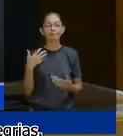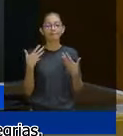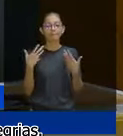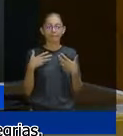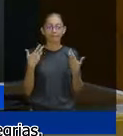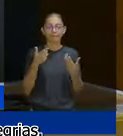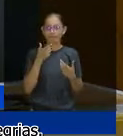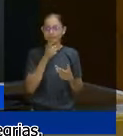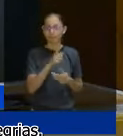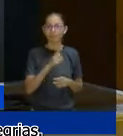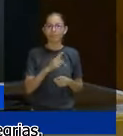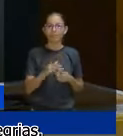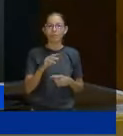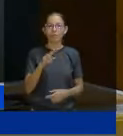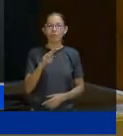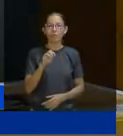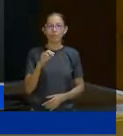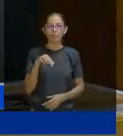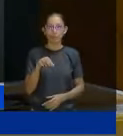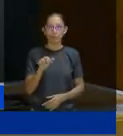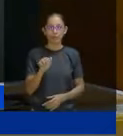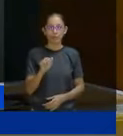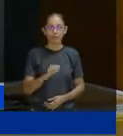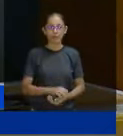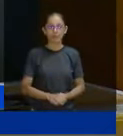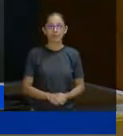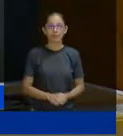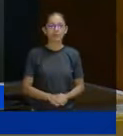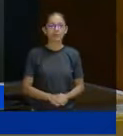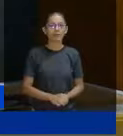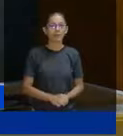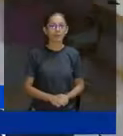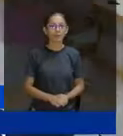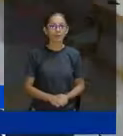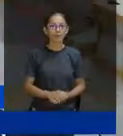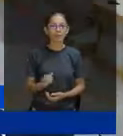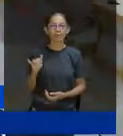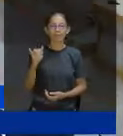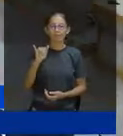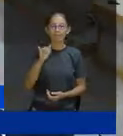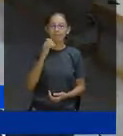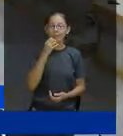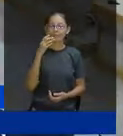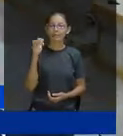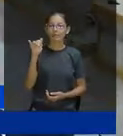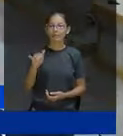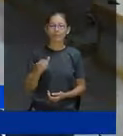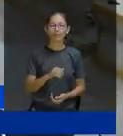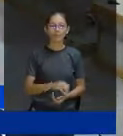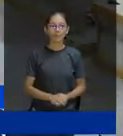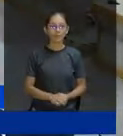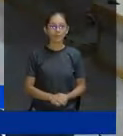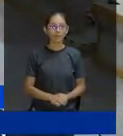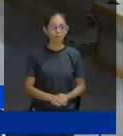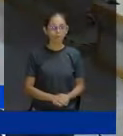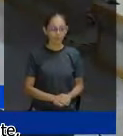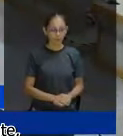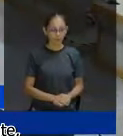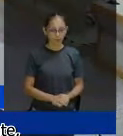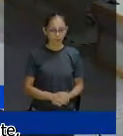Viu? Parabéns, Ana, e todo sucesso em Paris. Então, desembargador Carlos Torque.